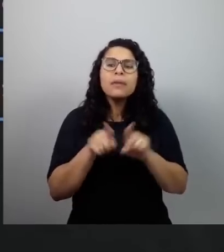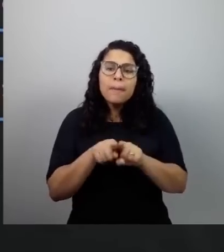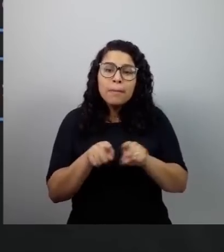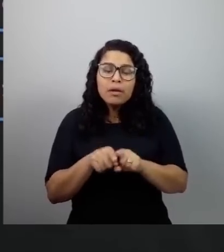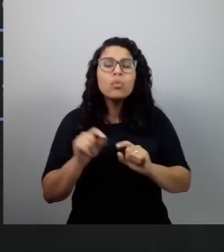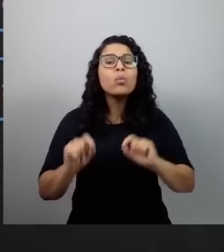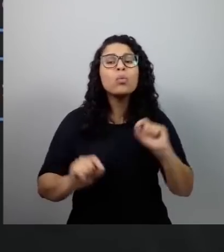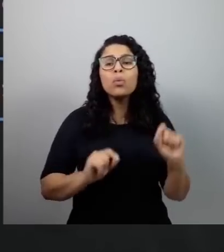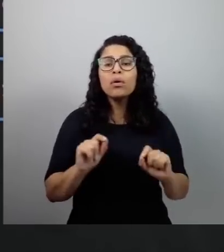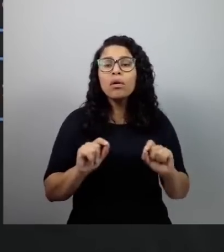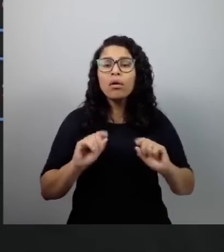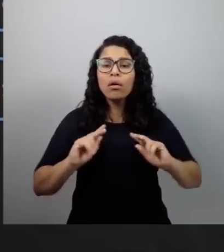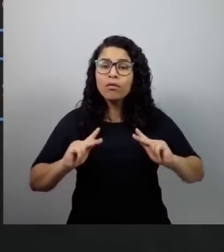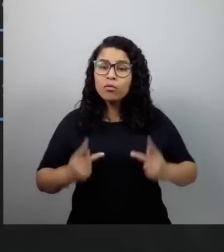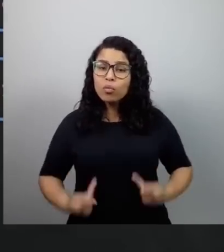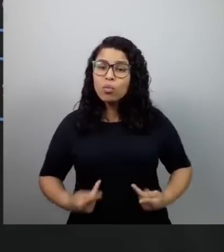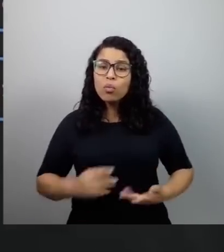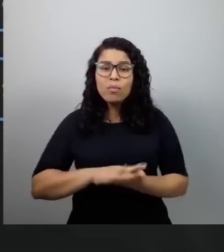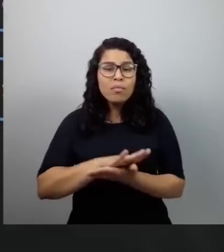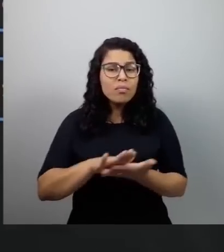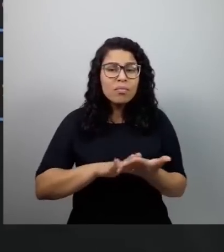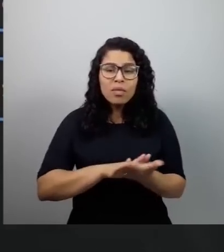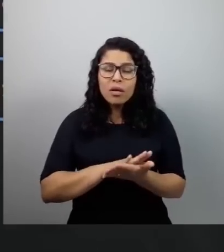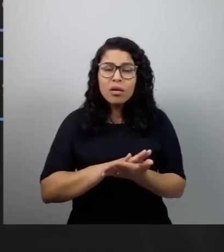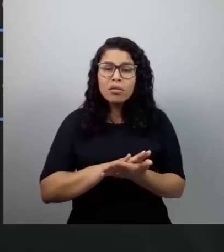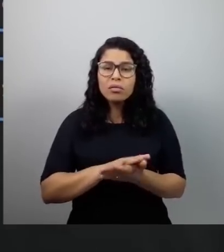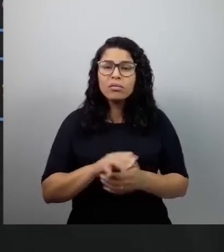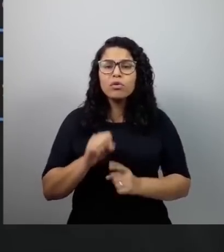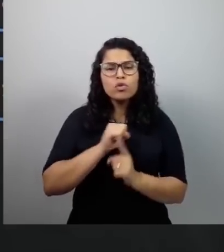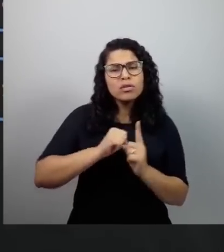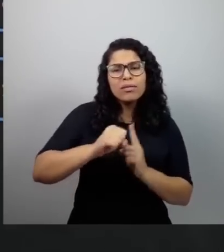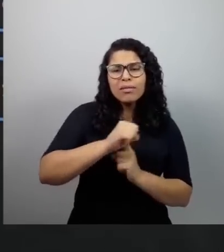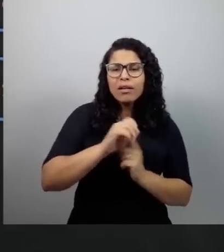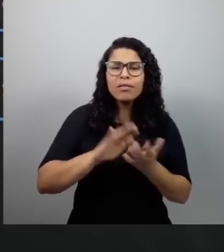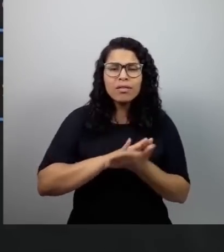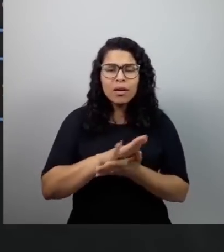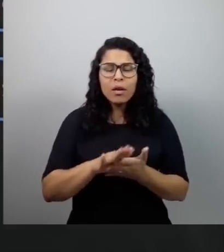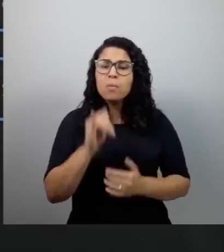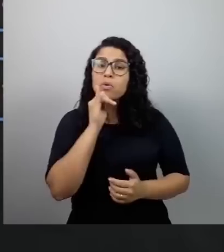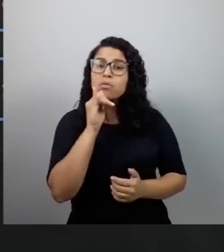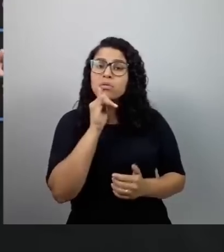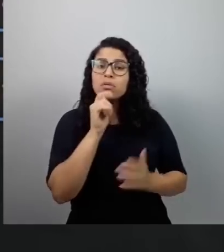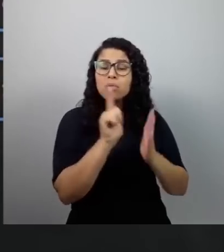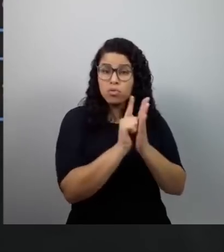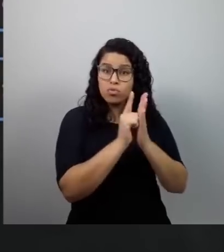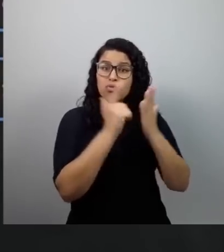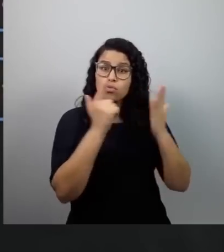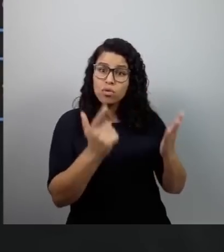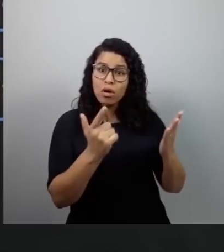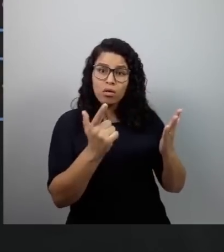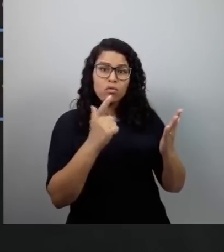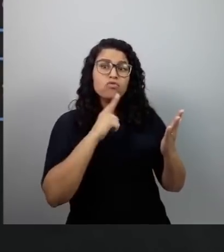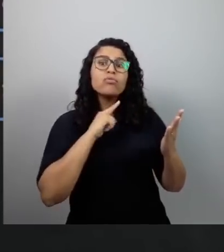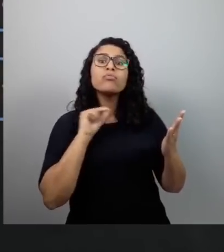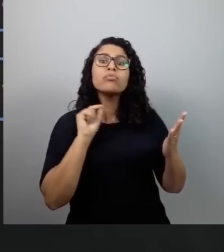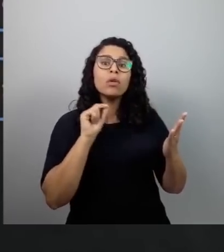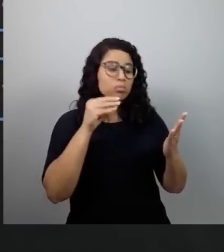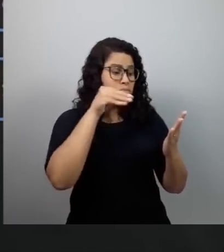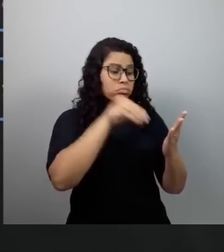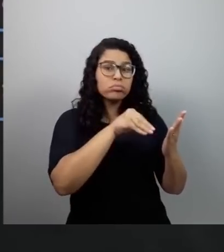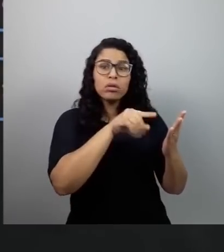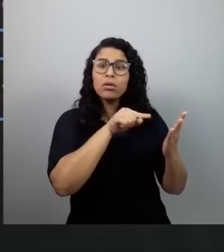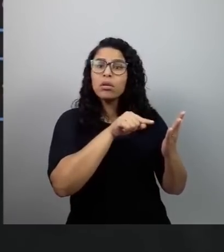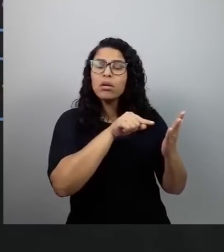gente ter uma ideia do que a gente está falando aqui, a gente está falando de pessoas que eram anunciadas nos jornais, por exemplo, né? Ah, escravo